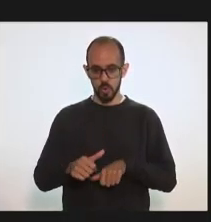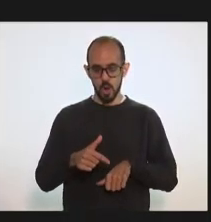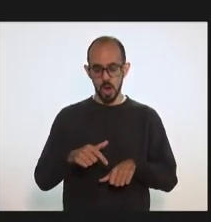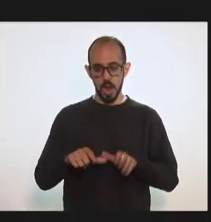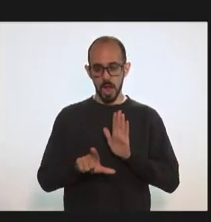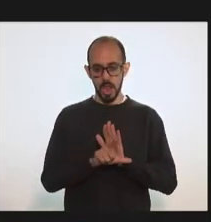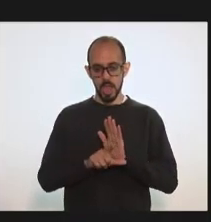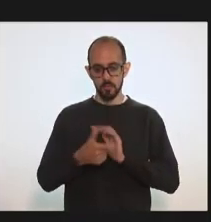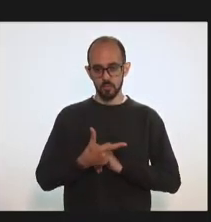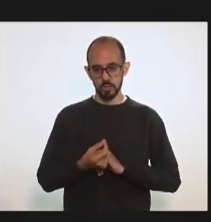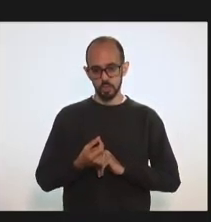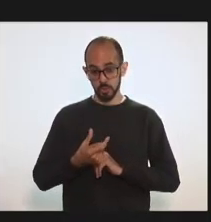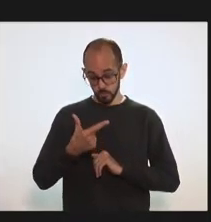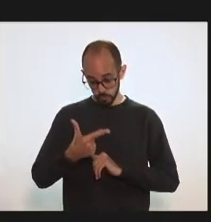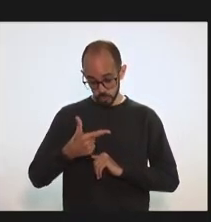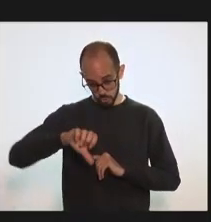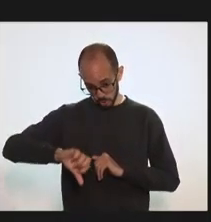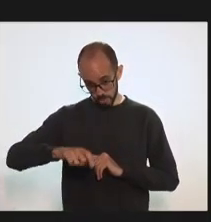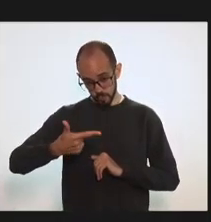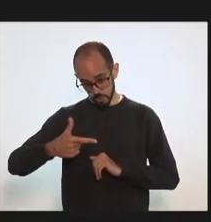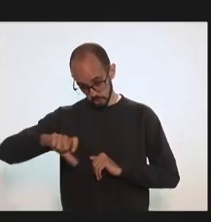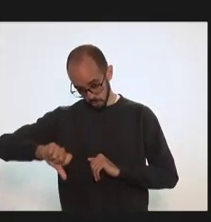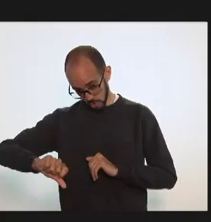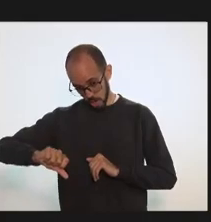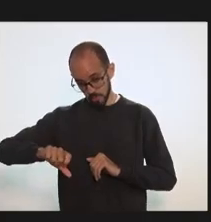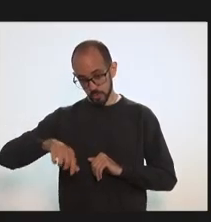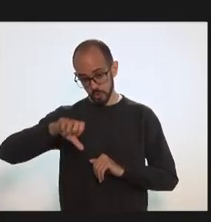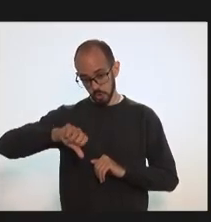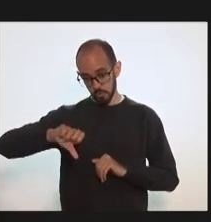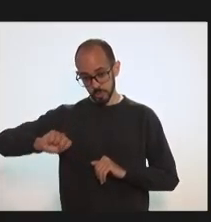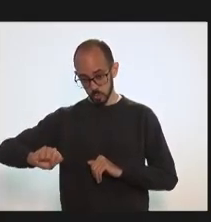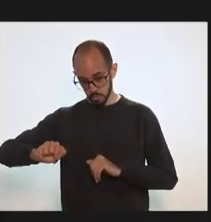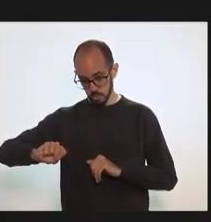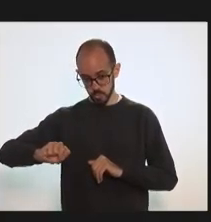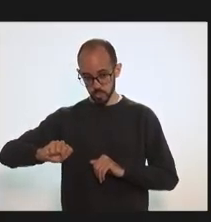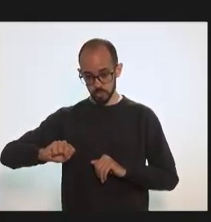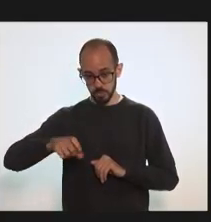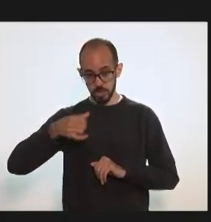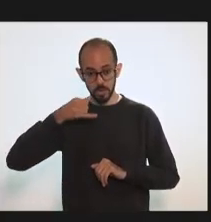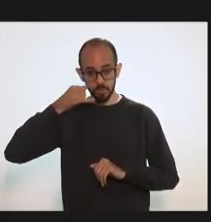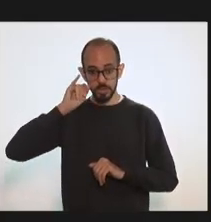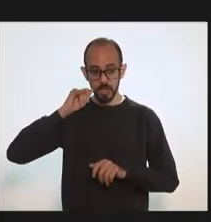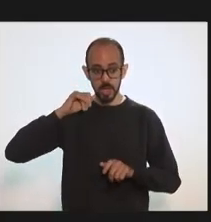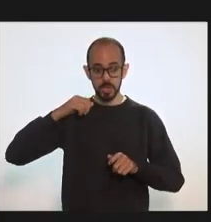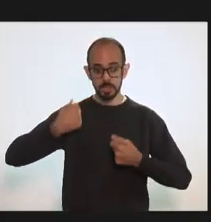porque o que a gente está fazendo aqui? Nós estamos alterando uma lei anterior.